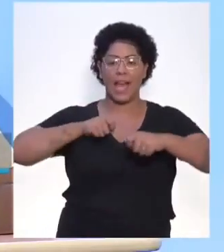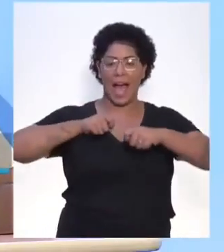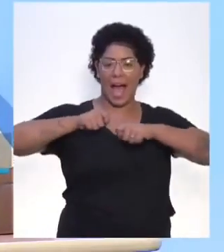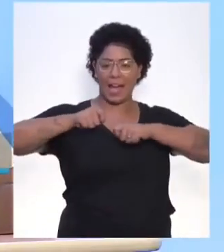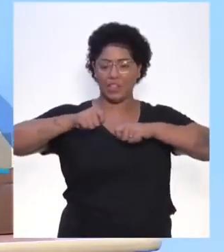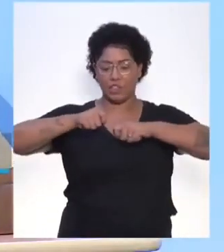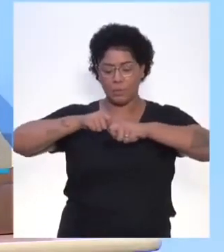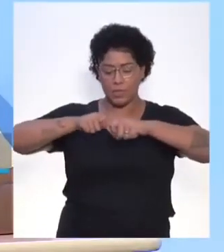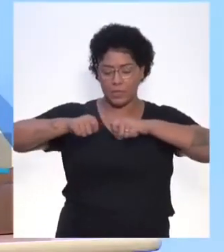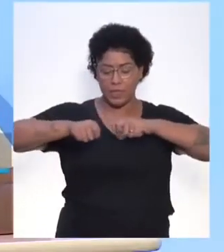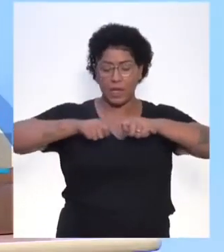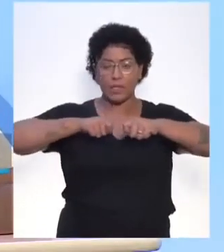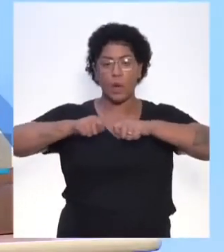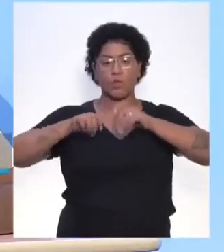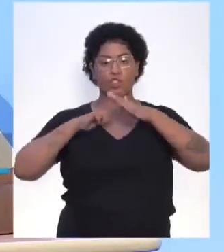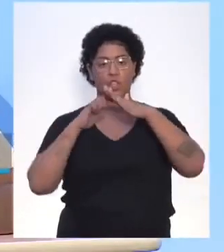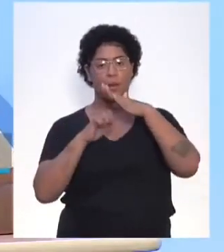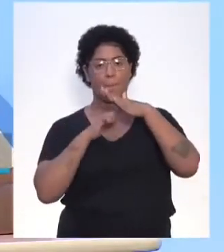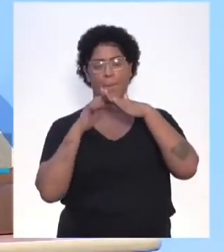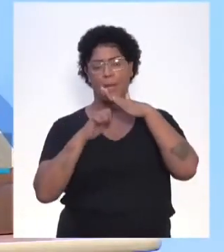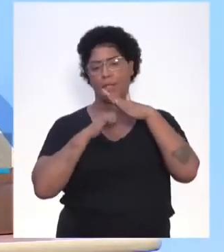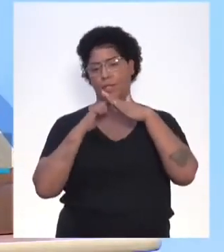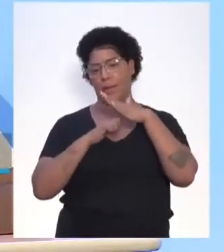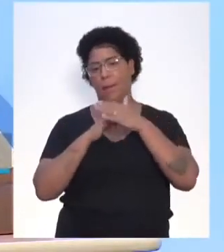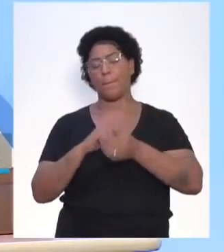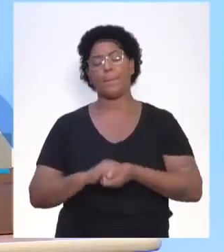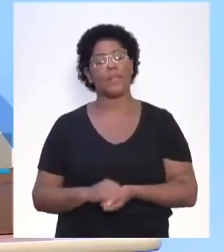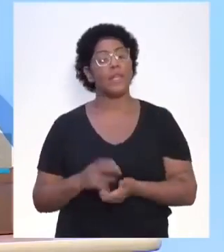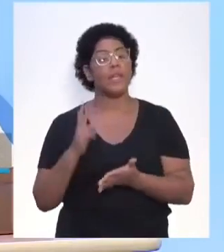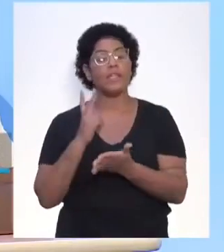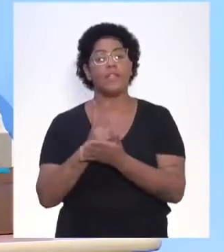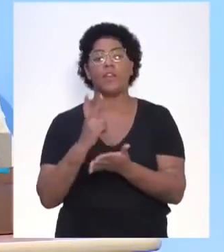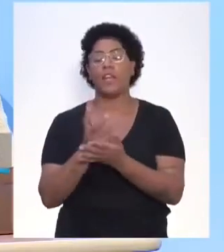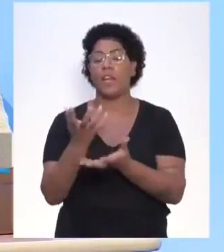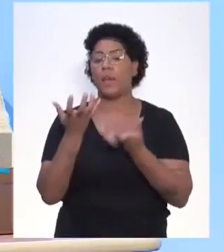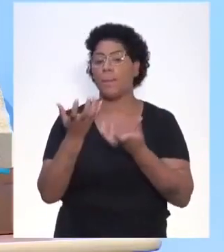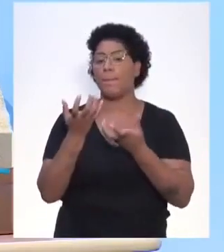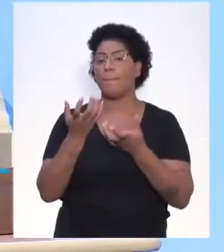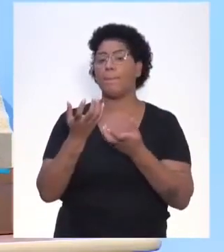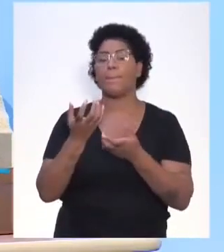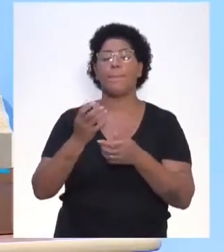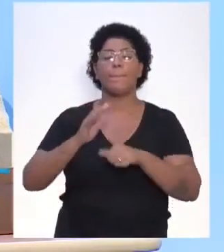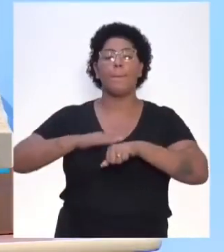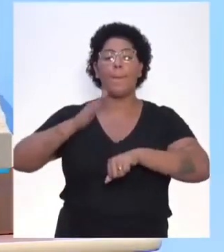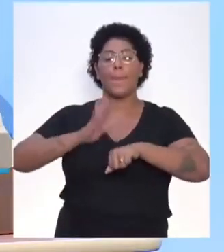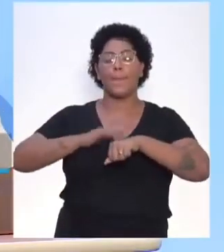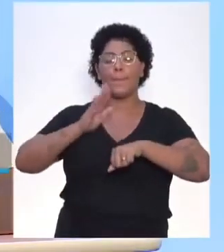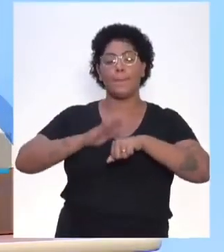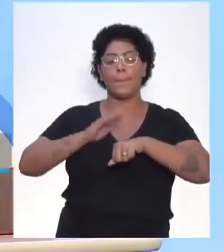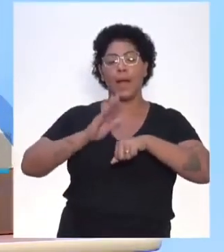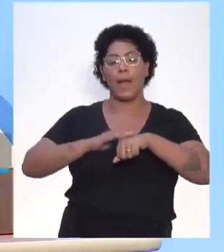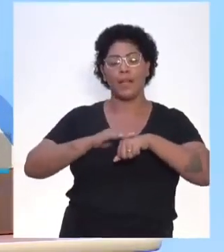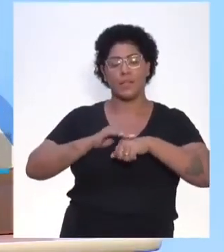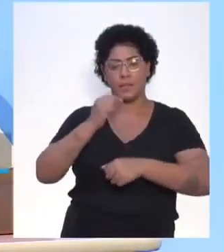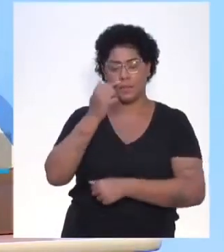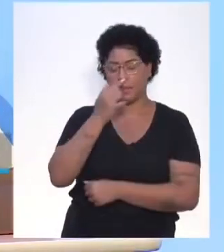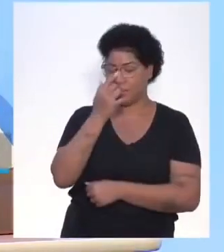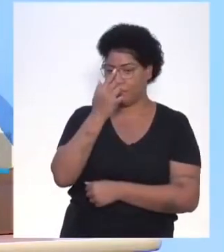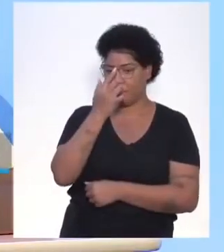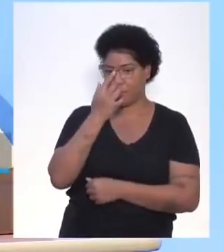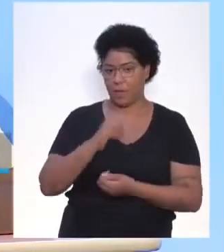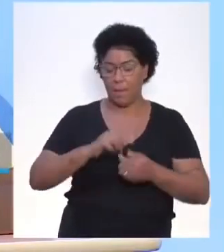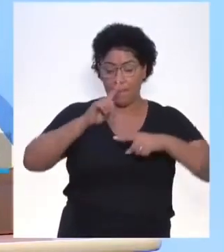potências, entre as empresas dessas potências que vão sempre mais querer buscar mercados consumidores e também